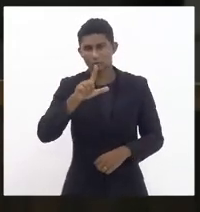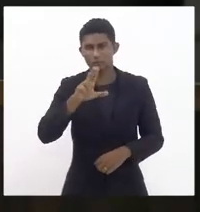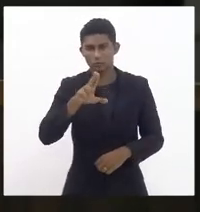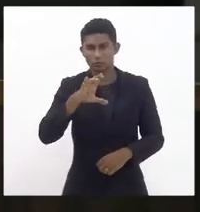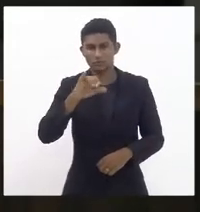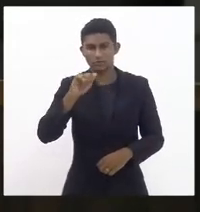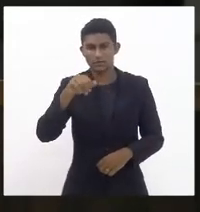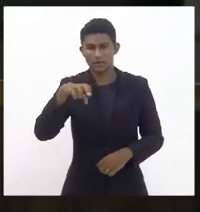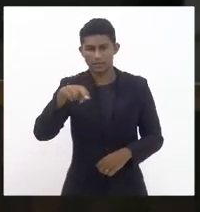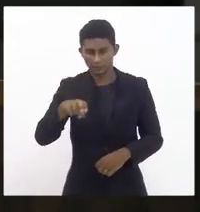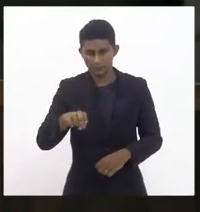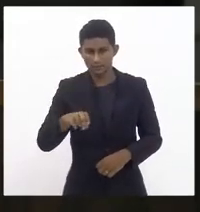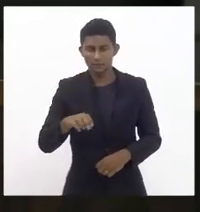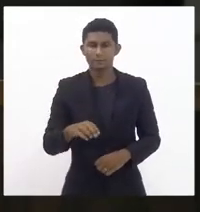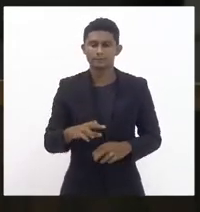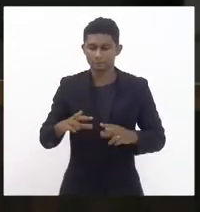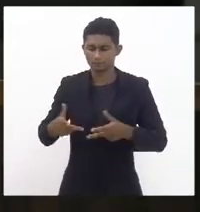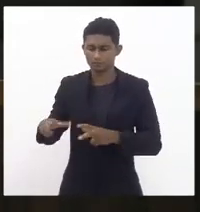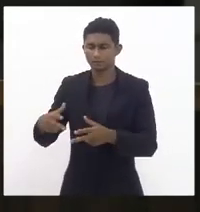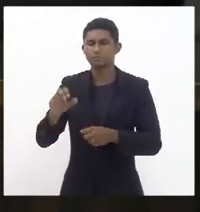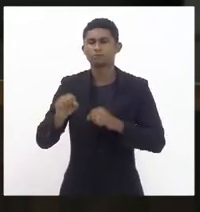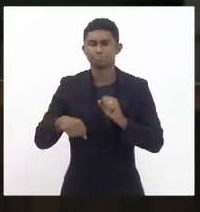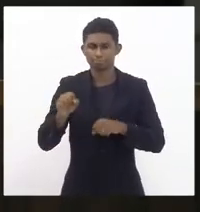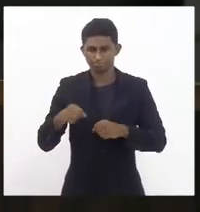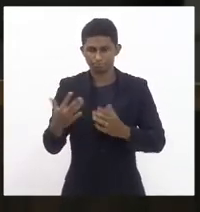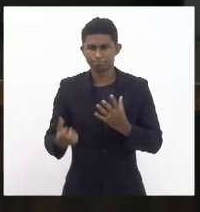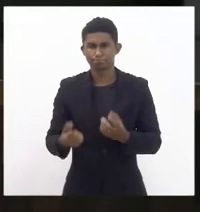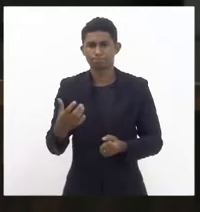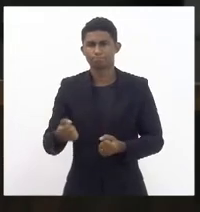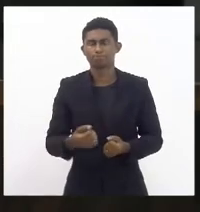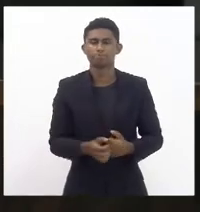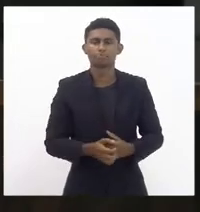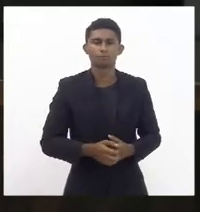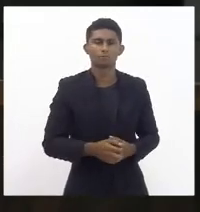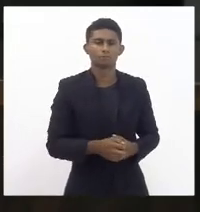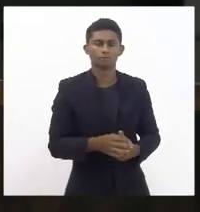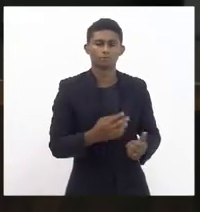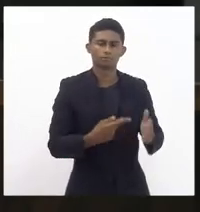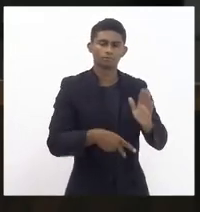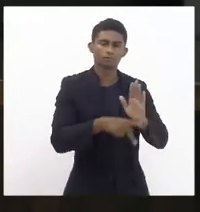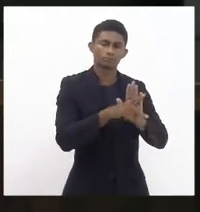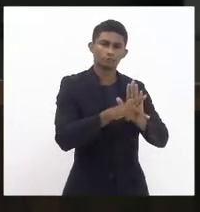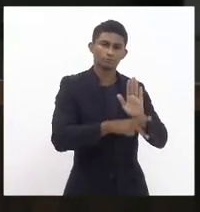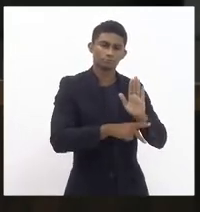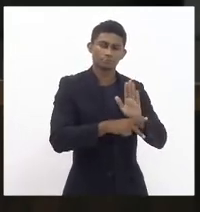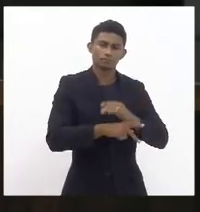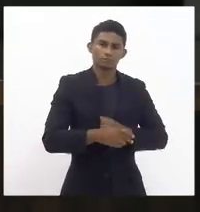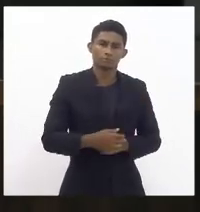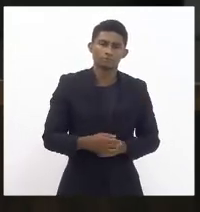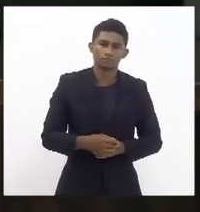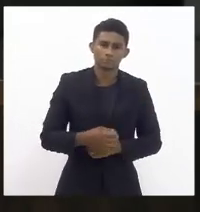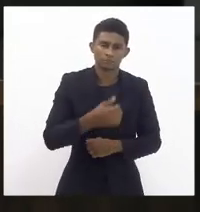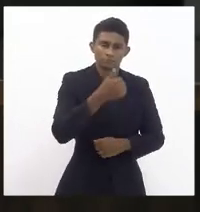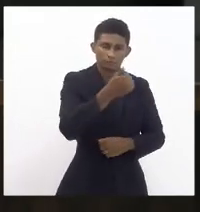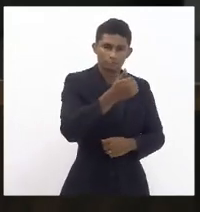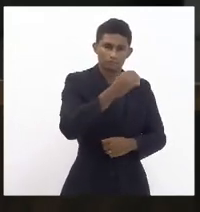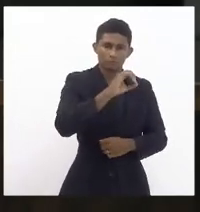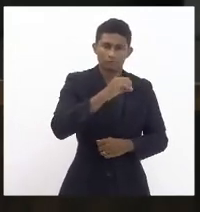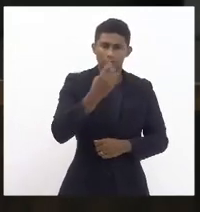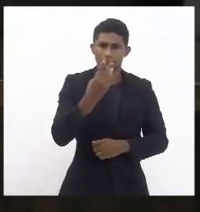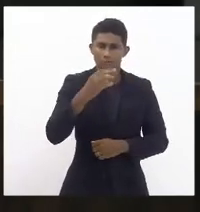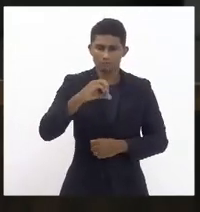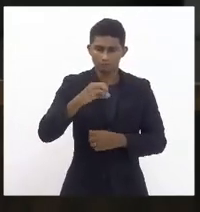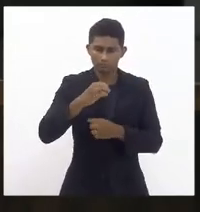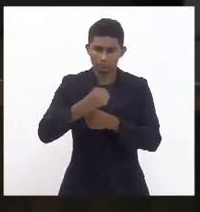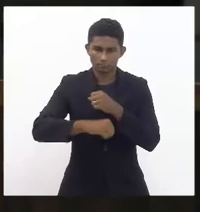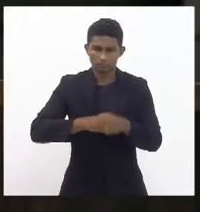para isso a comissão de normas internas e proposições externas favorável deputado mas canela relator por já de a solução 1039